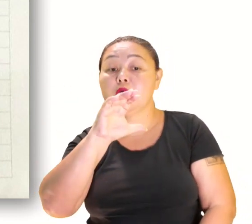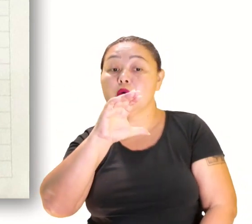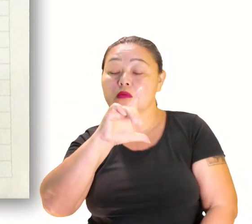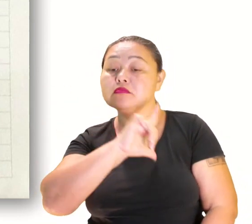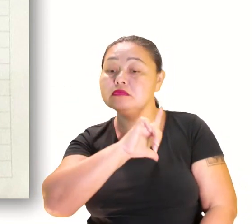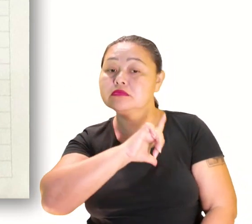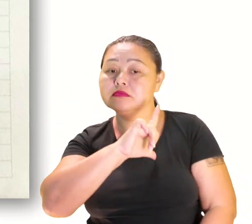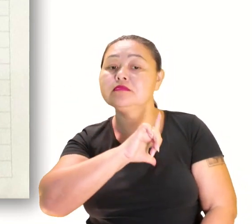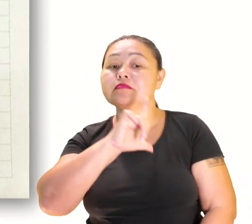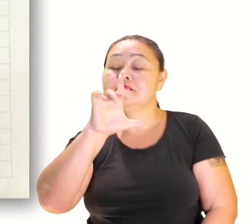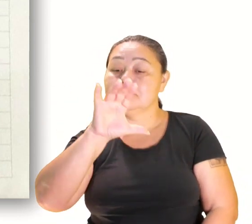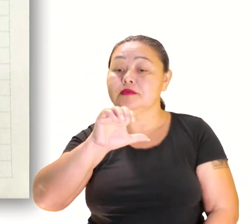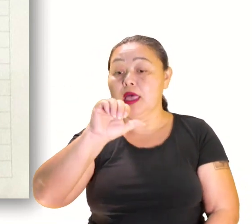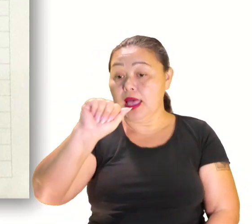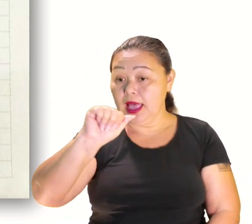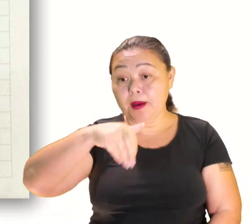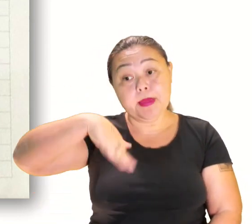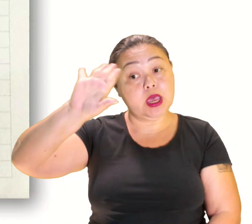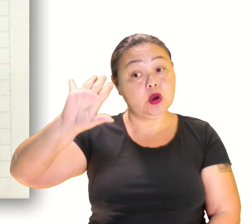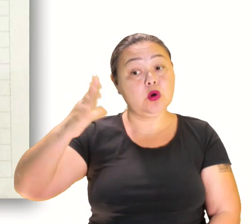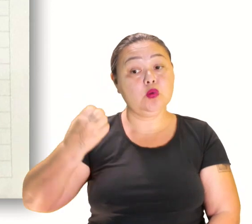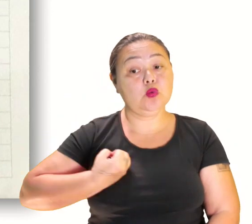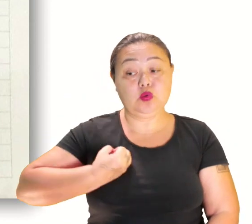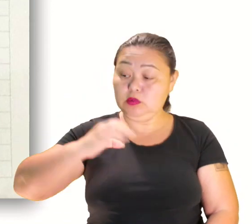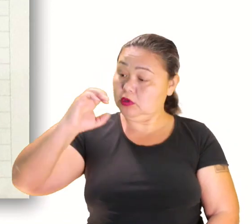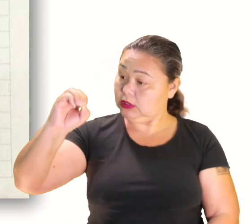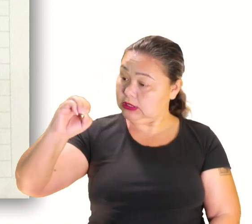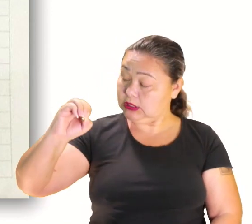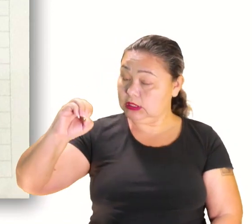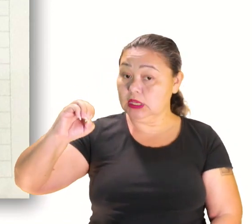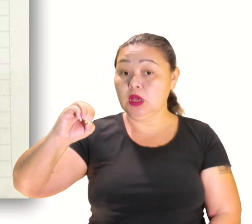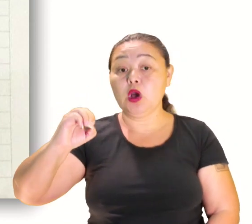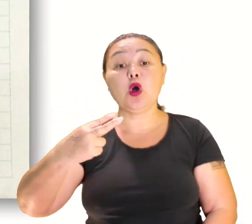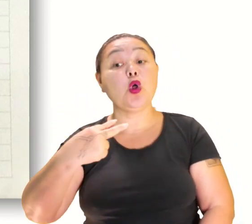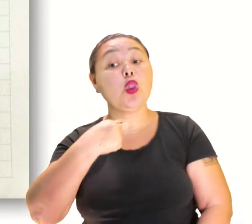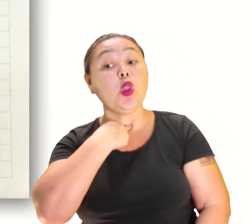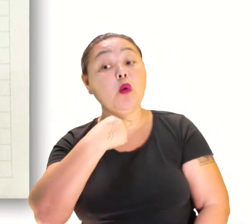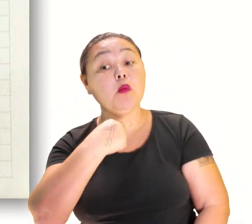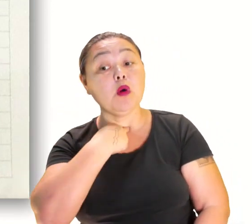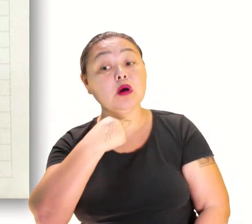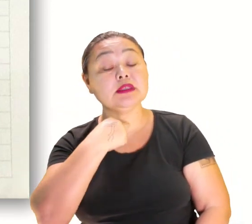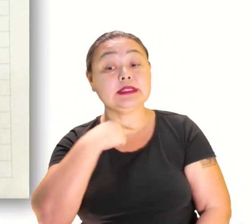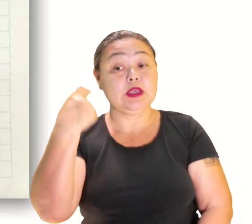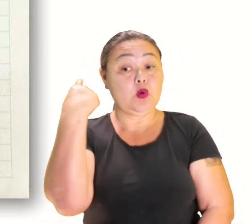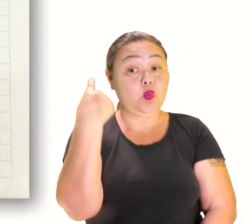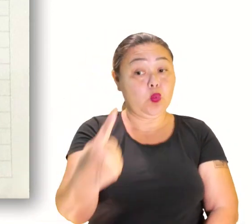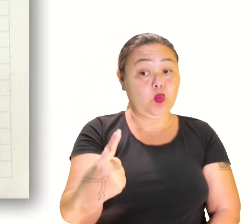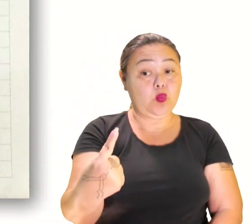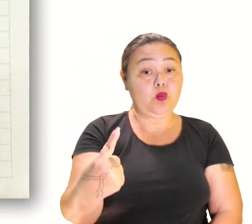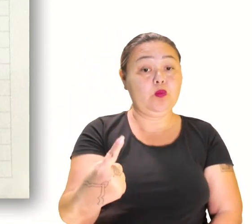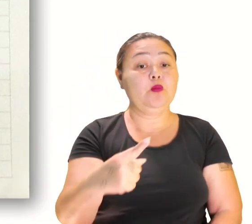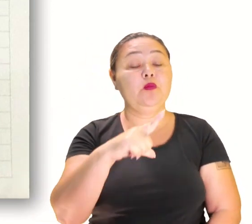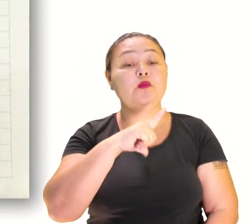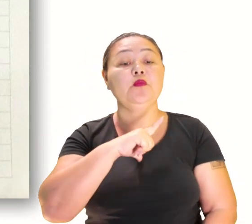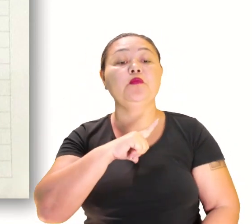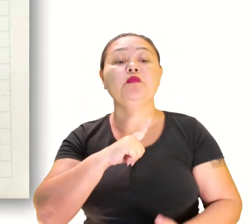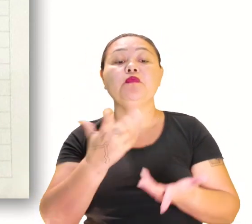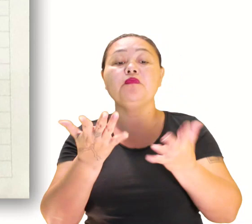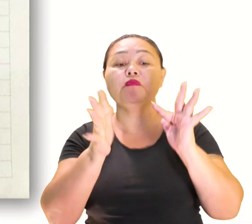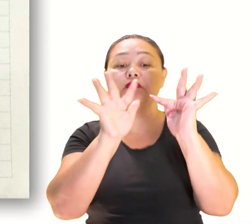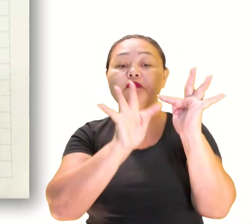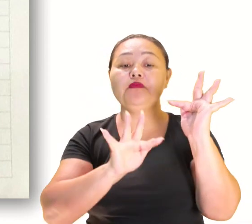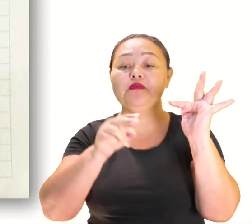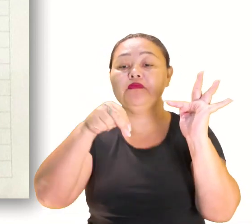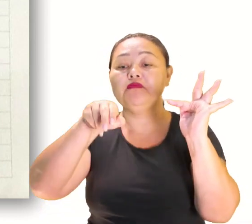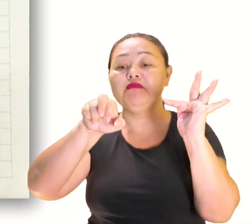existência. Esse A tem que ser maior do que 0 e ele não pode ser 1. A função logarítmica natural essa